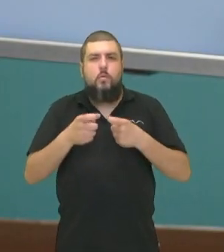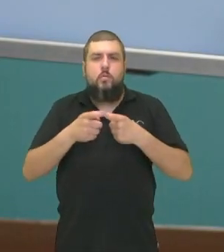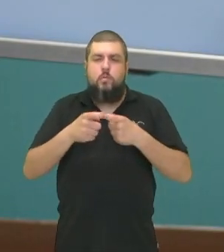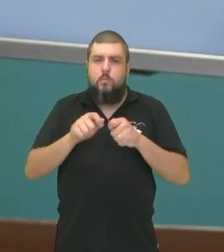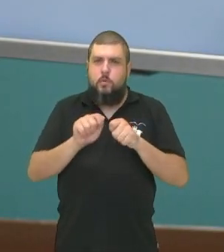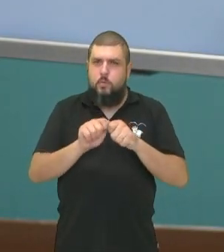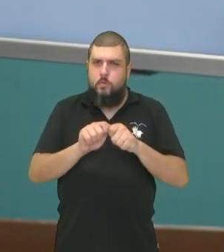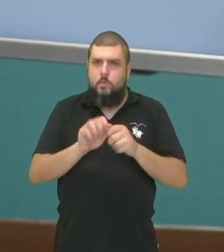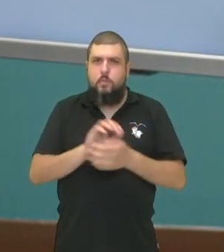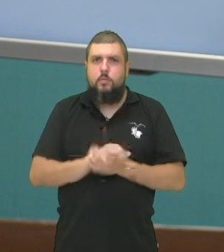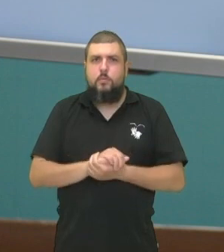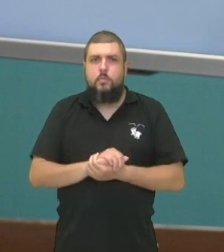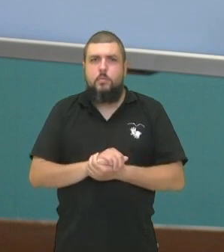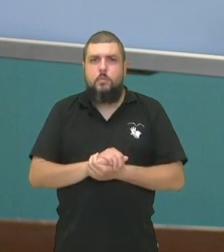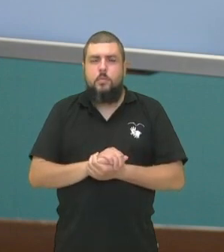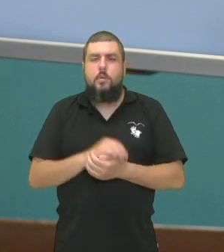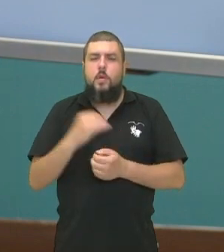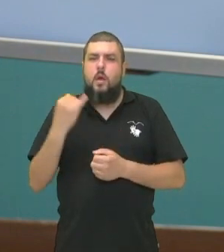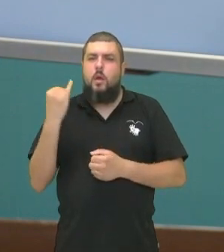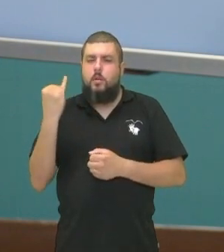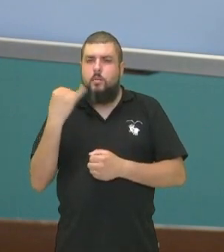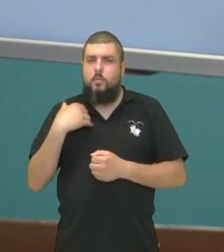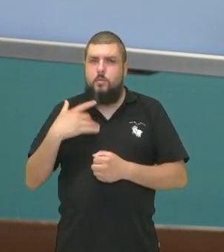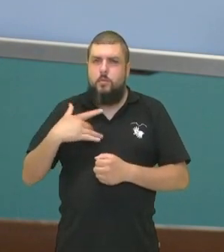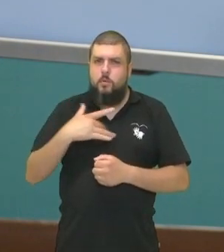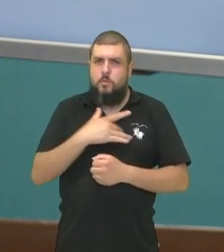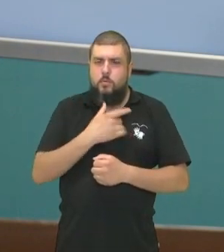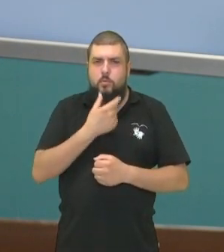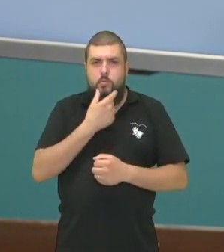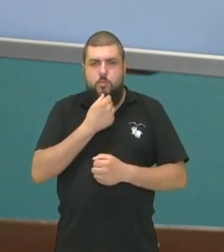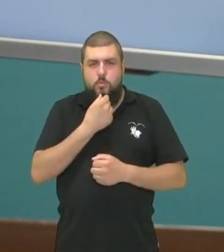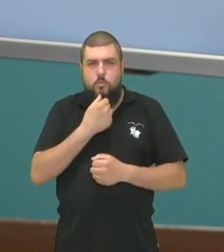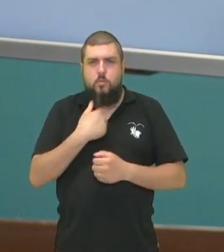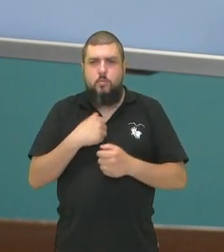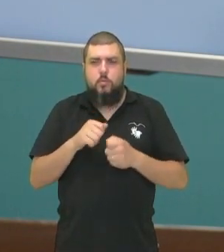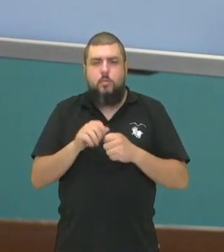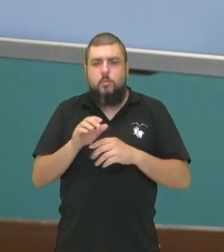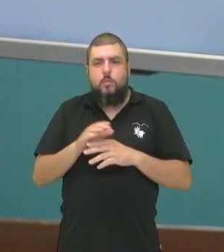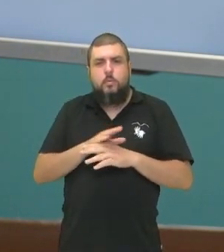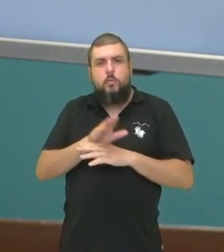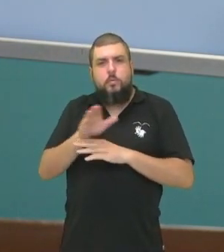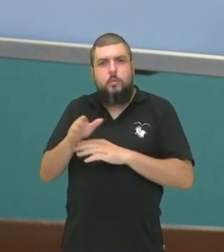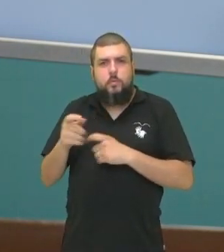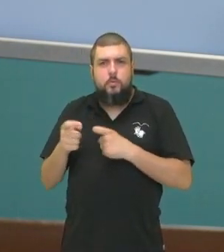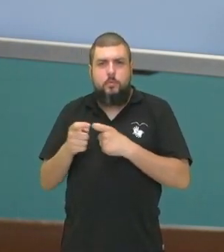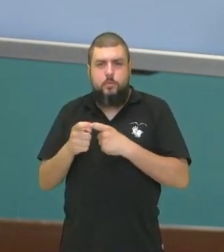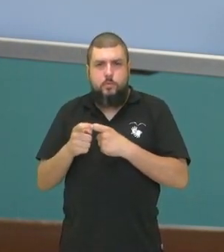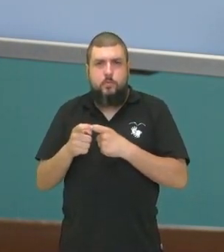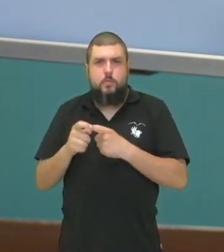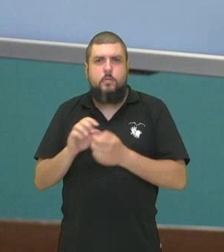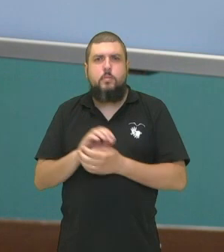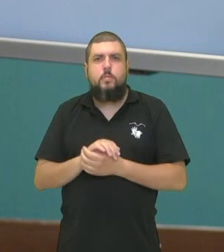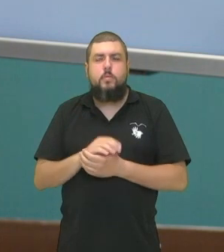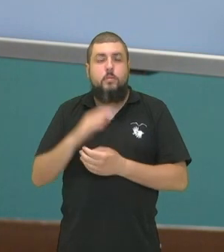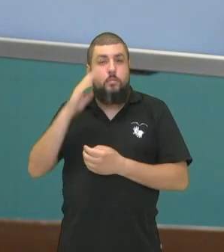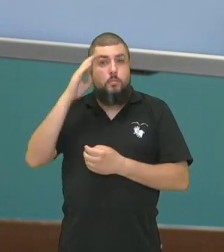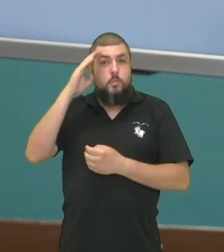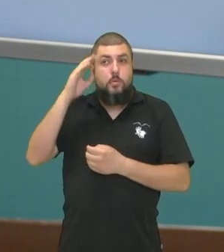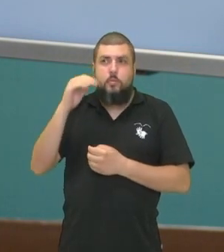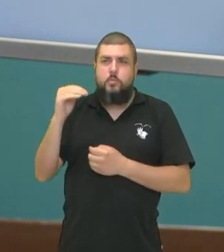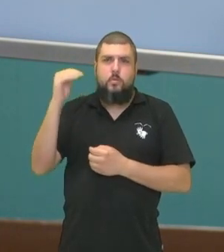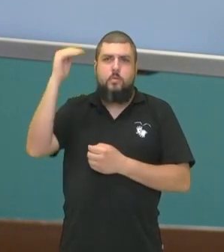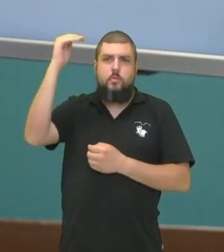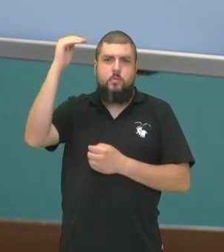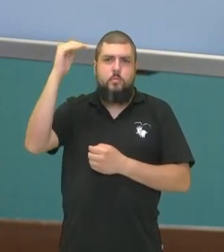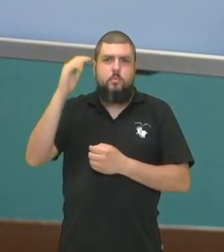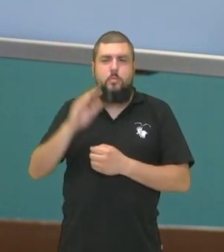muito importante para a saúde do homem que ele faça um acompanhamento médico, especialmente depois que ficou adulto, né? Vai sempre